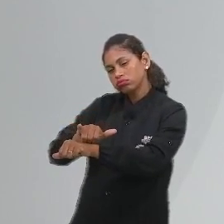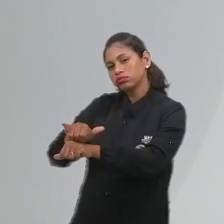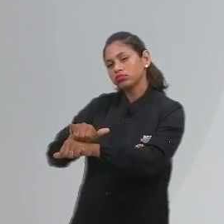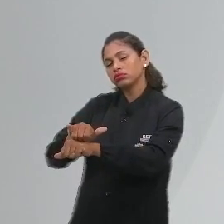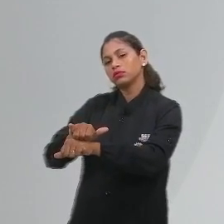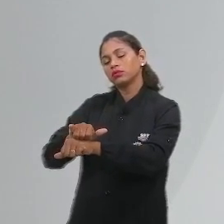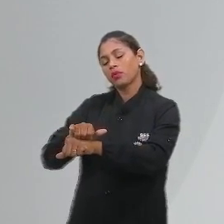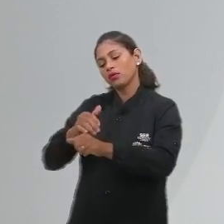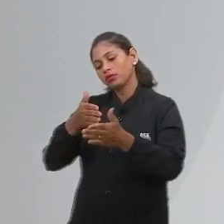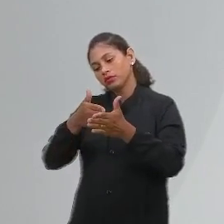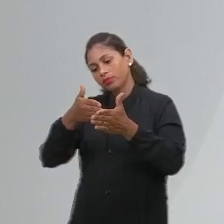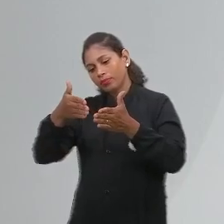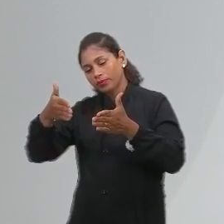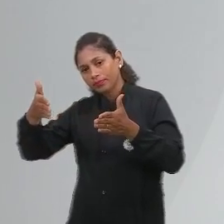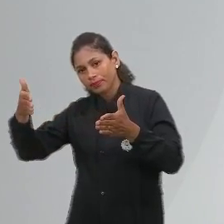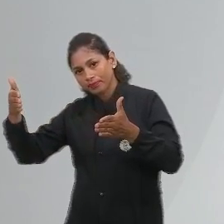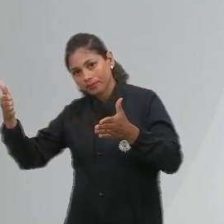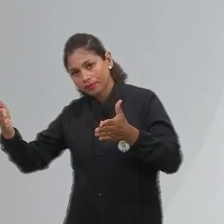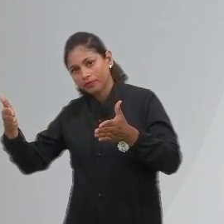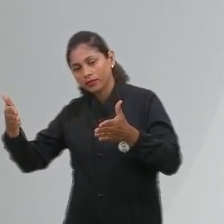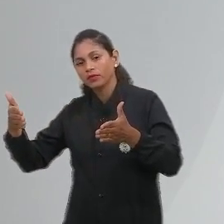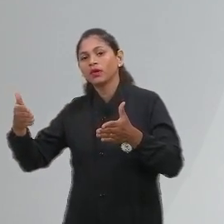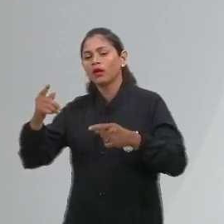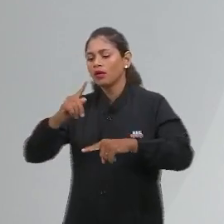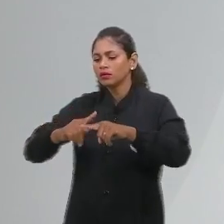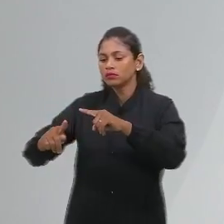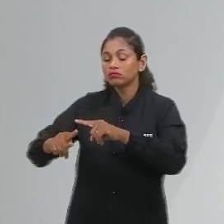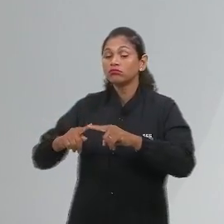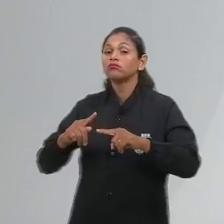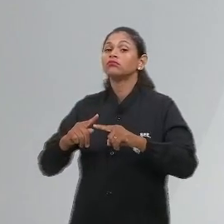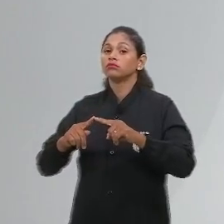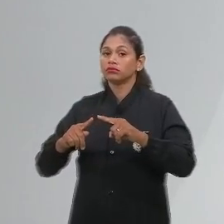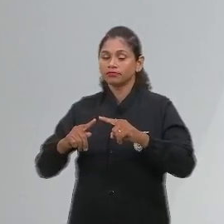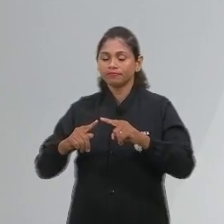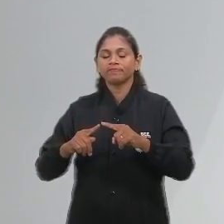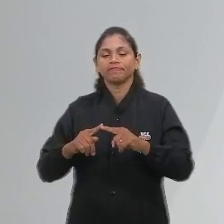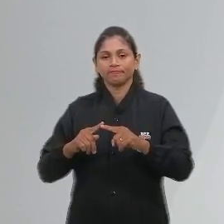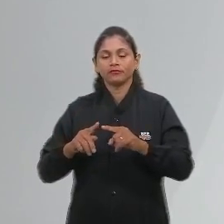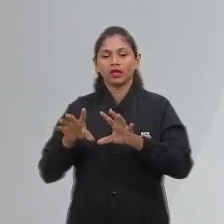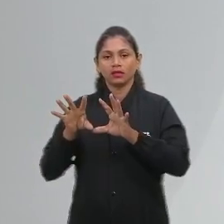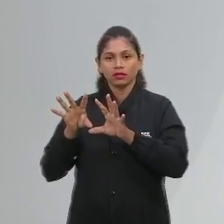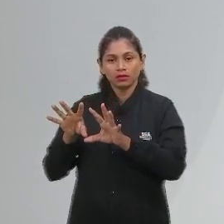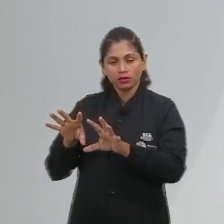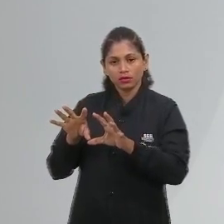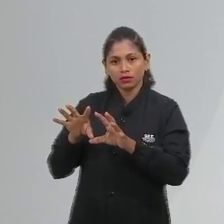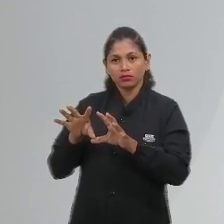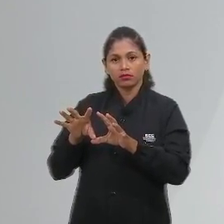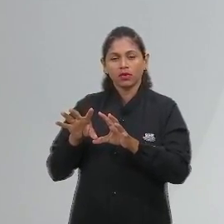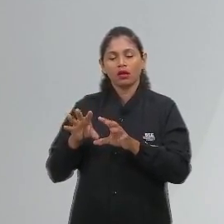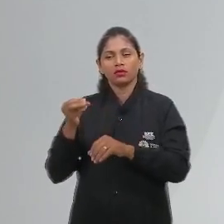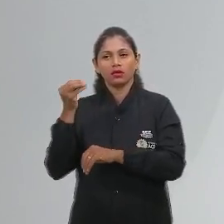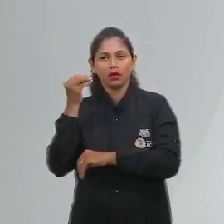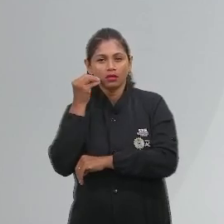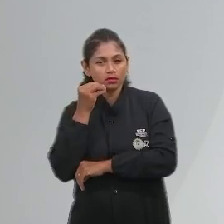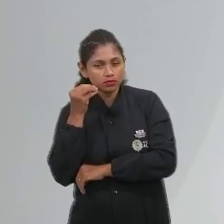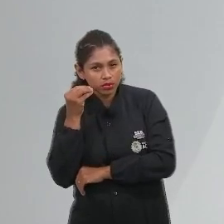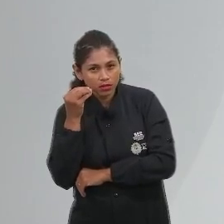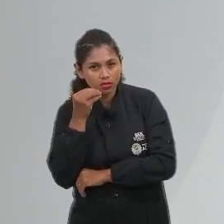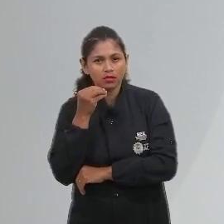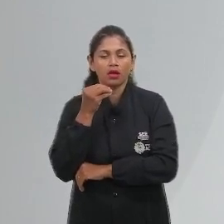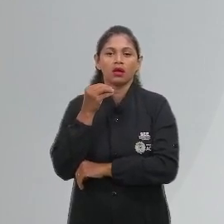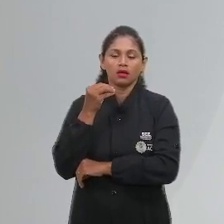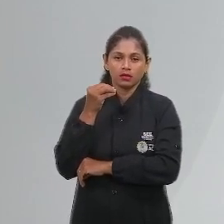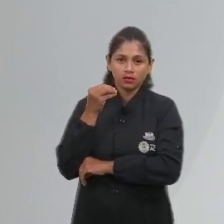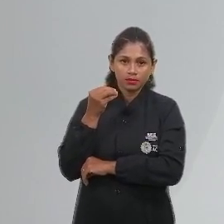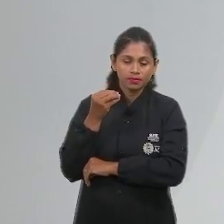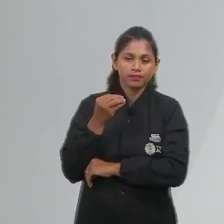seus procedimentos instrumentalizados mesmo no sentido de experimentar, no sentido de testar,